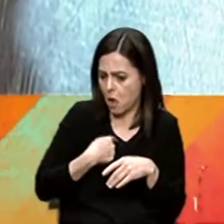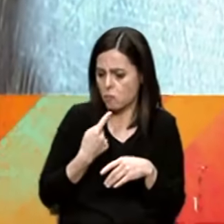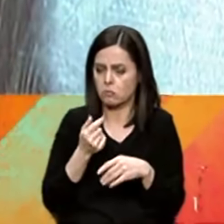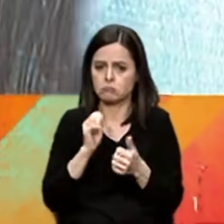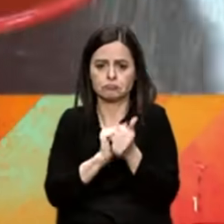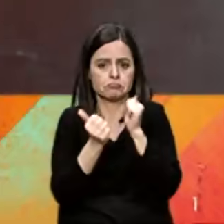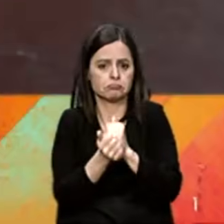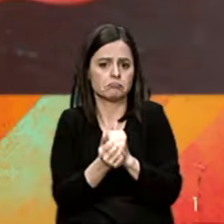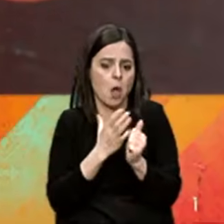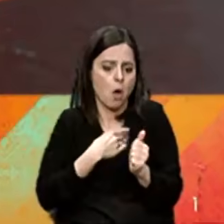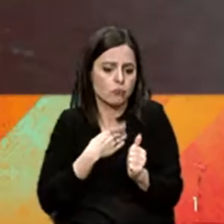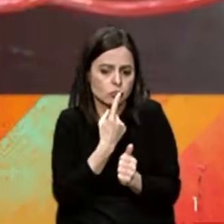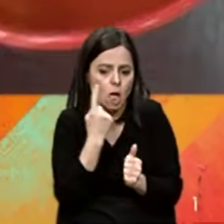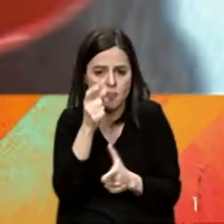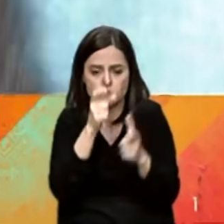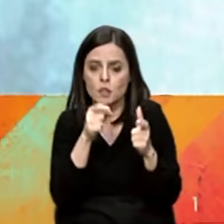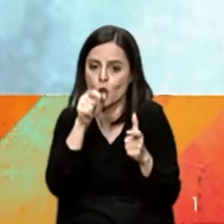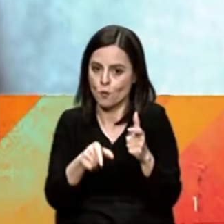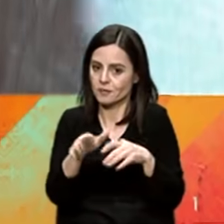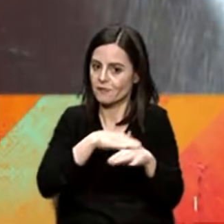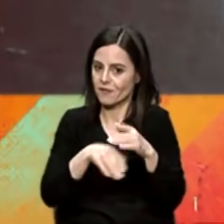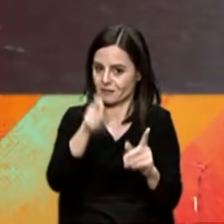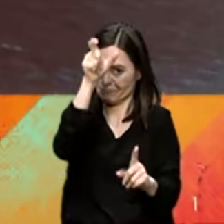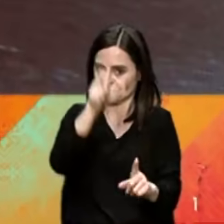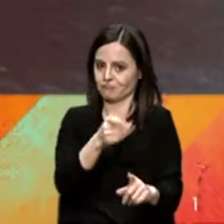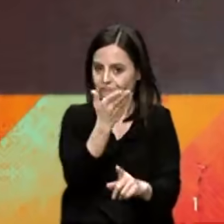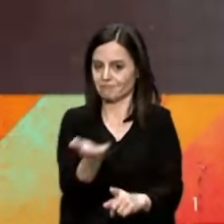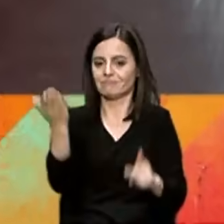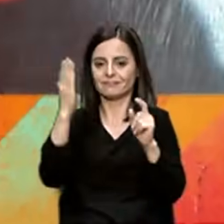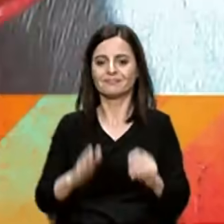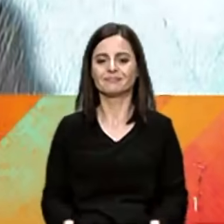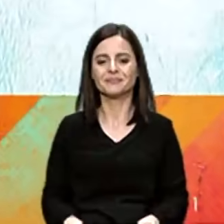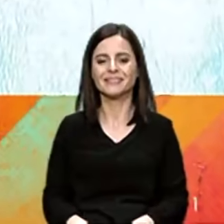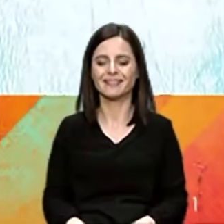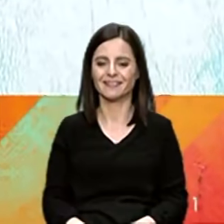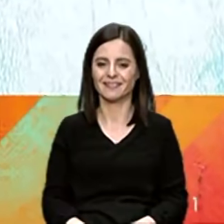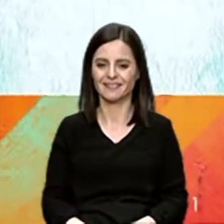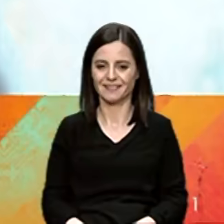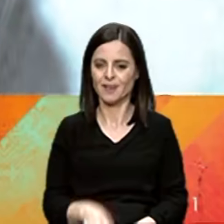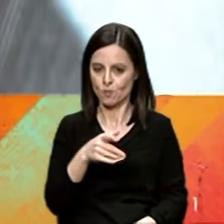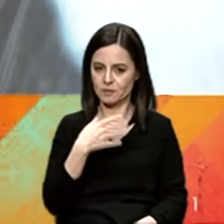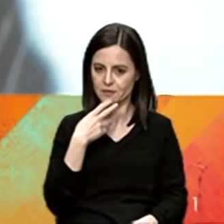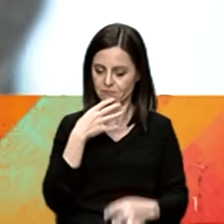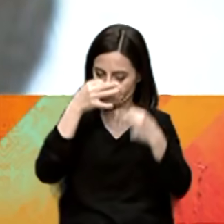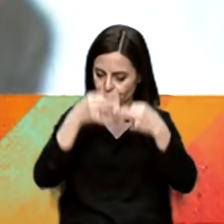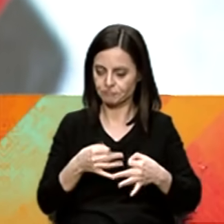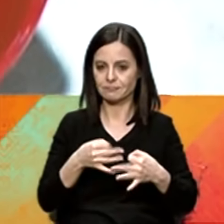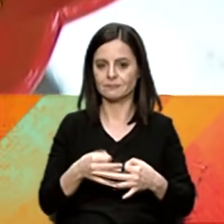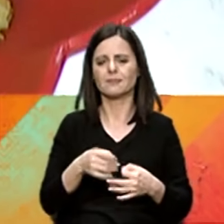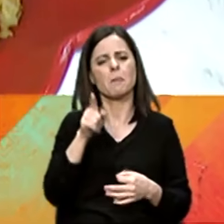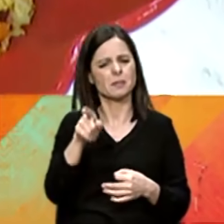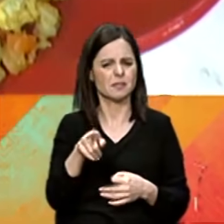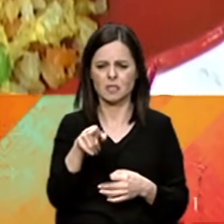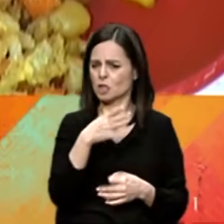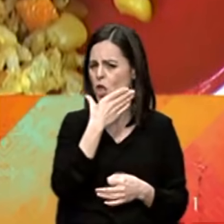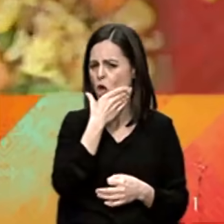gosto. E hoje feito pela própria, hoje sim. Oh, Sónia, hoje como este, deve ser. Este também farias muito bem, de